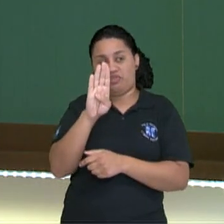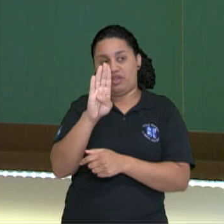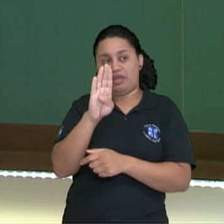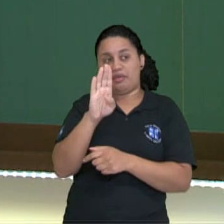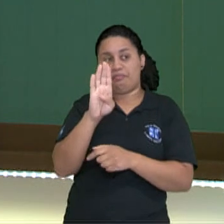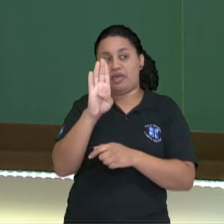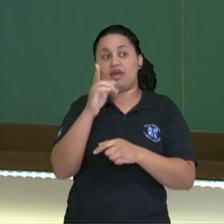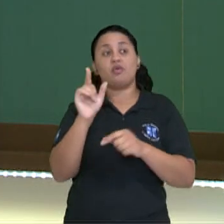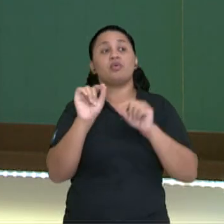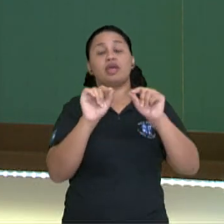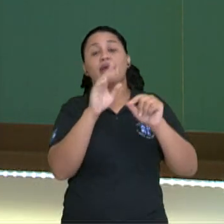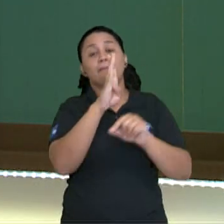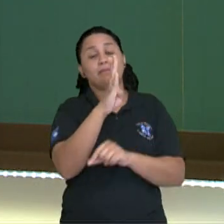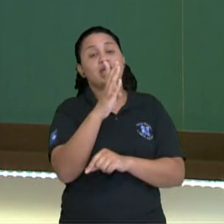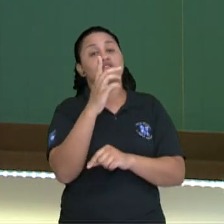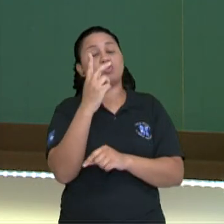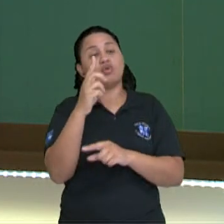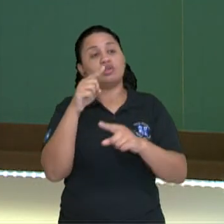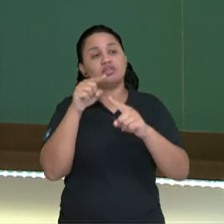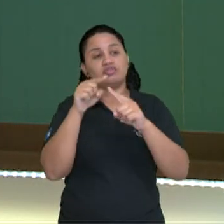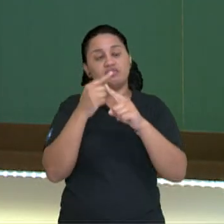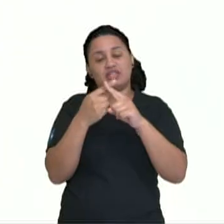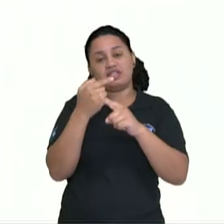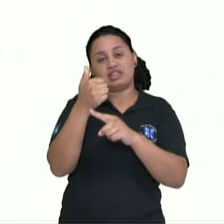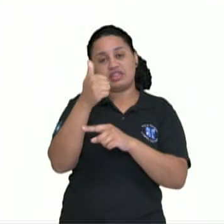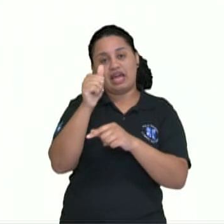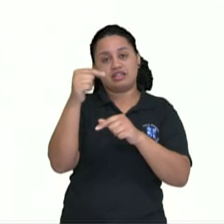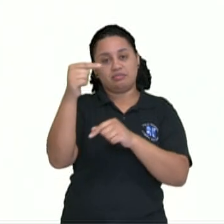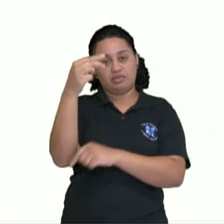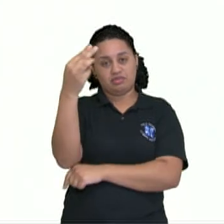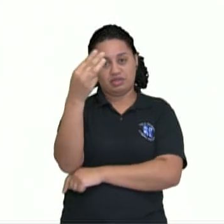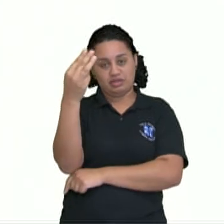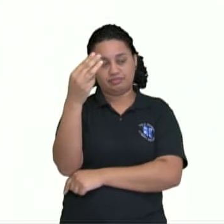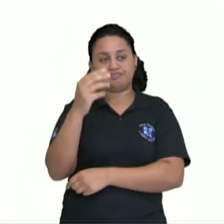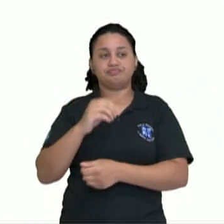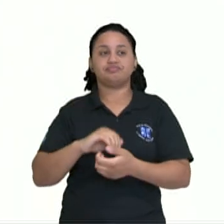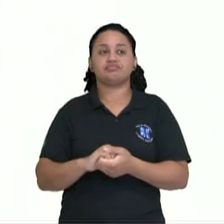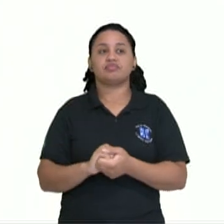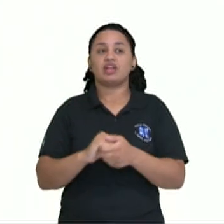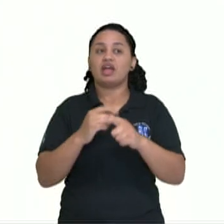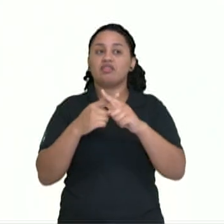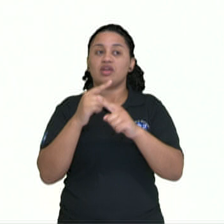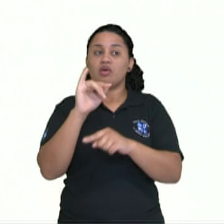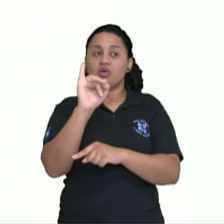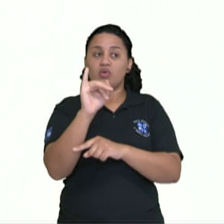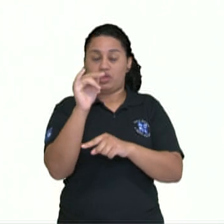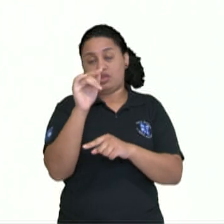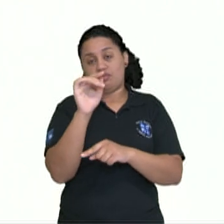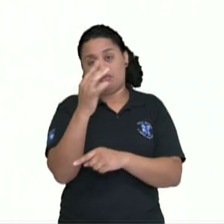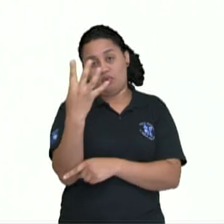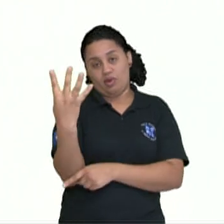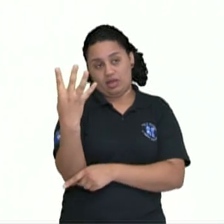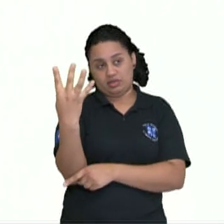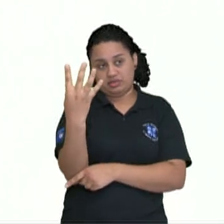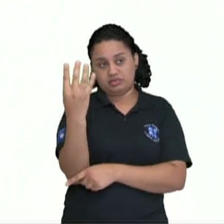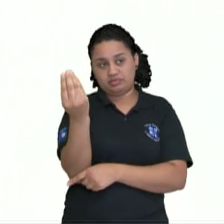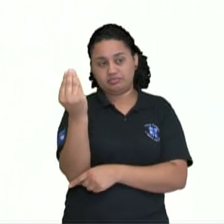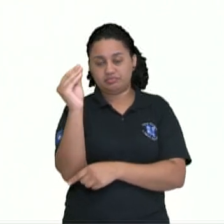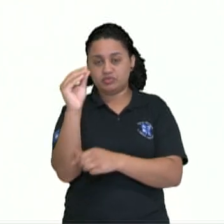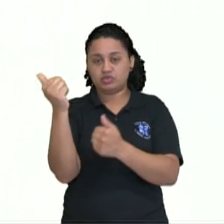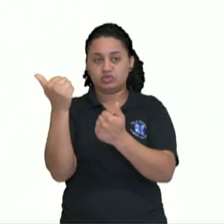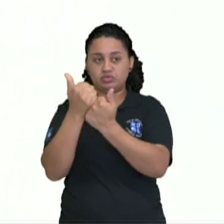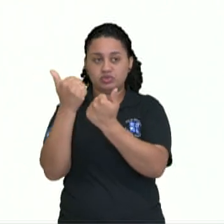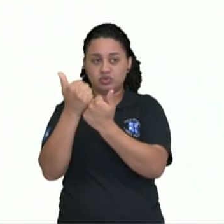é B? Tá aqui, ó, 2 vezes 10 elevado a menos 3, vezes o I vale 4 amperes,